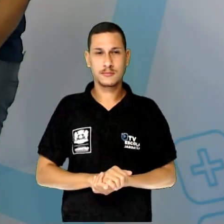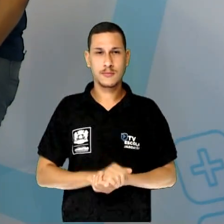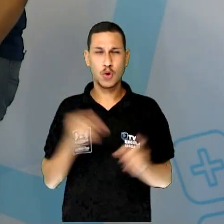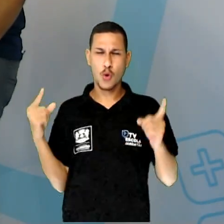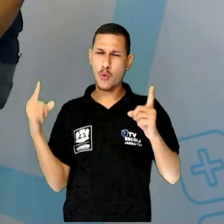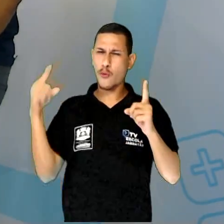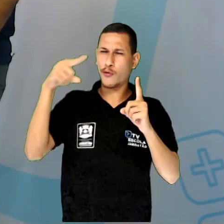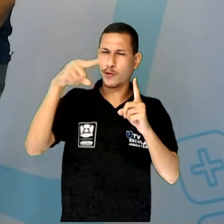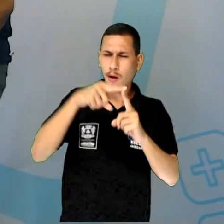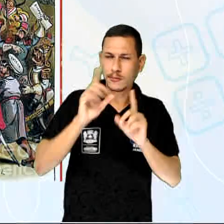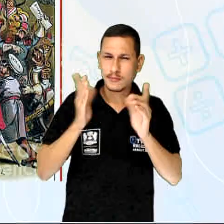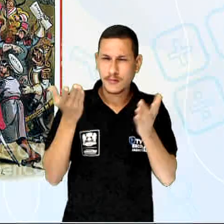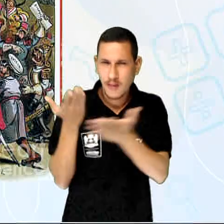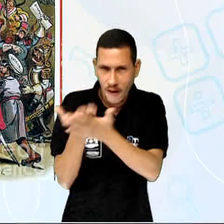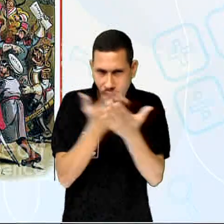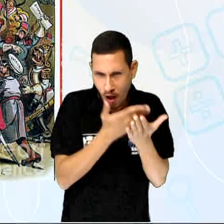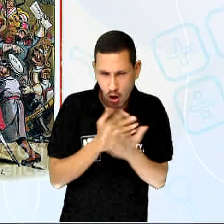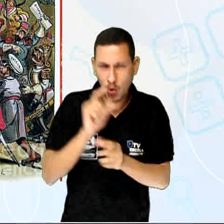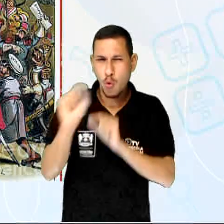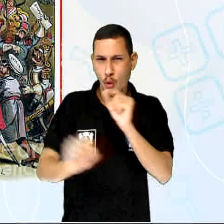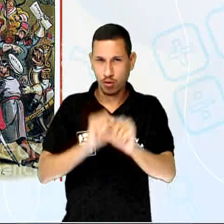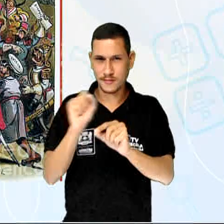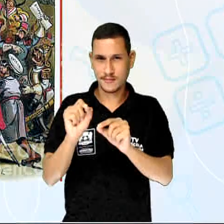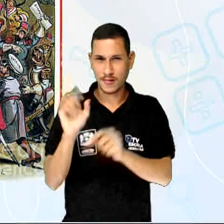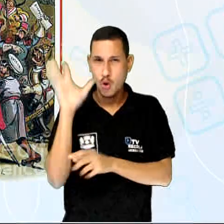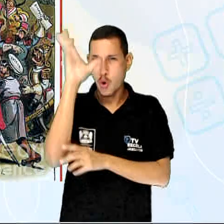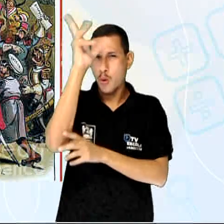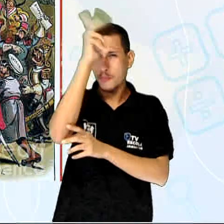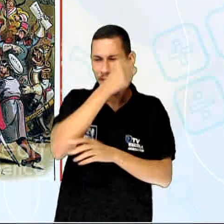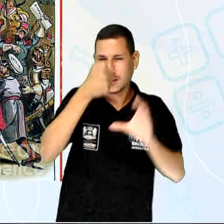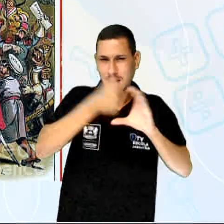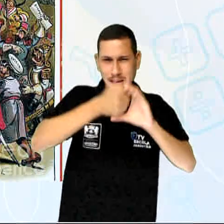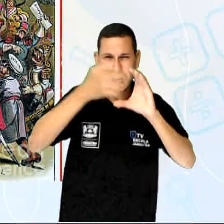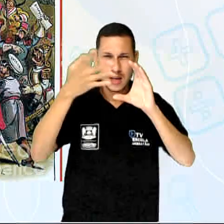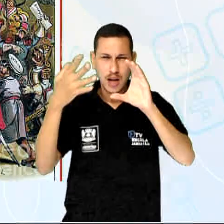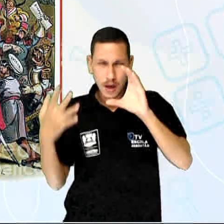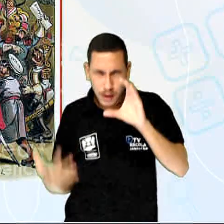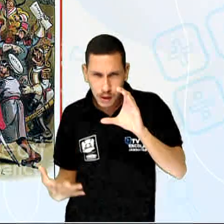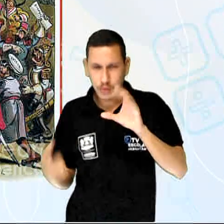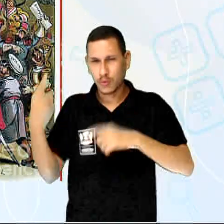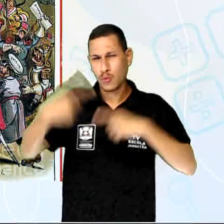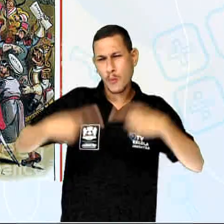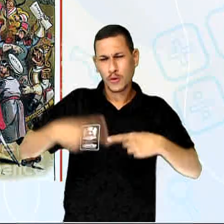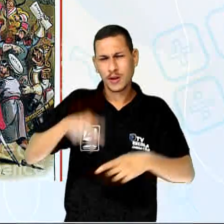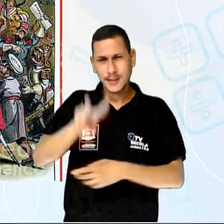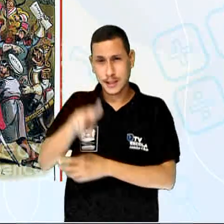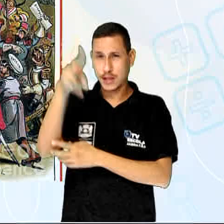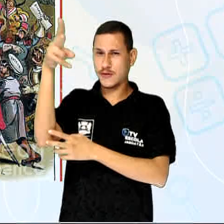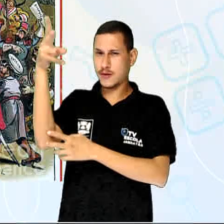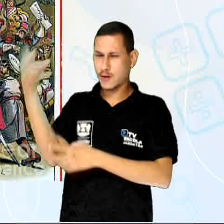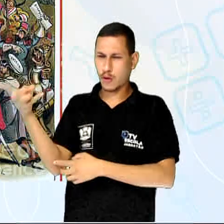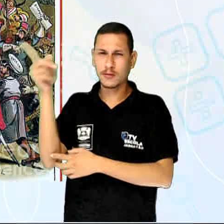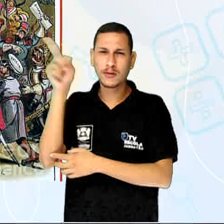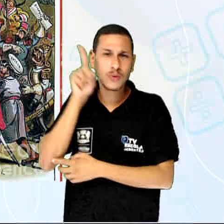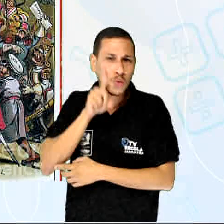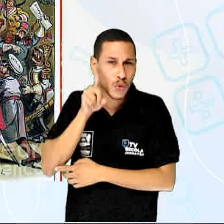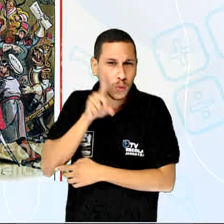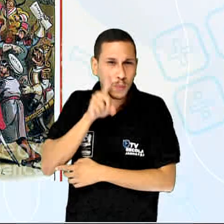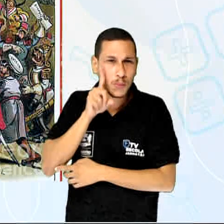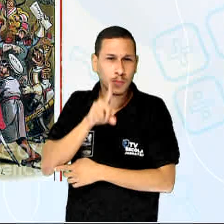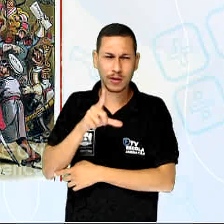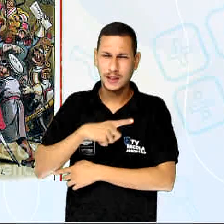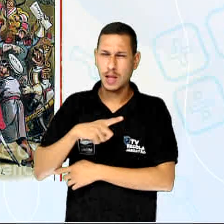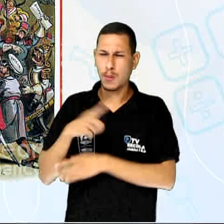nosso objetivo, que é compreender características da política externa norte-americana. Para isso, nós colocamos essa